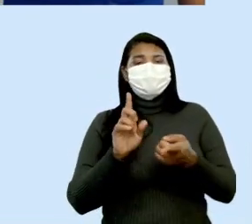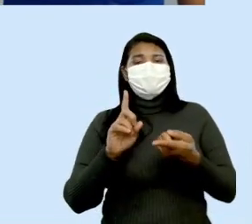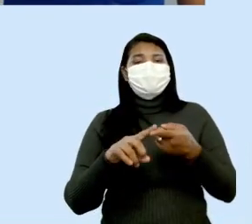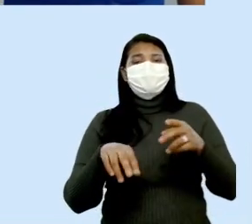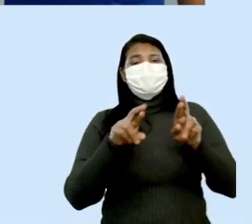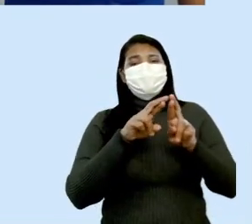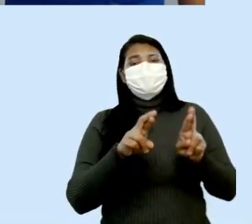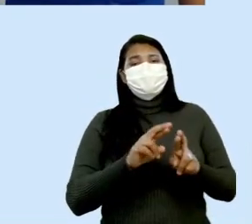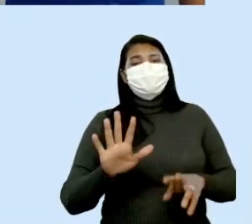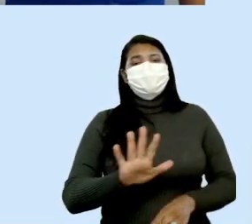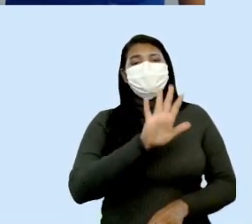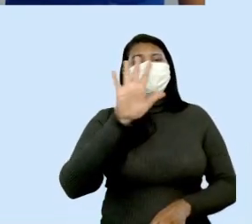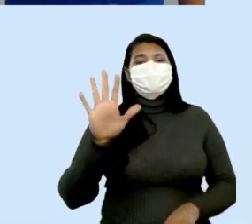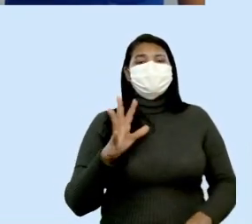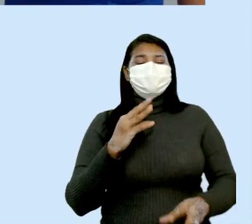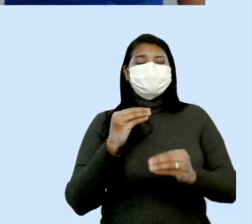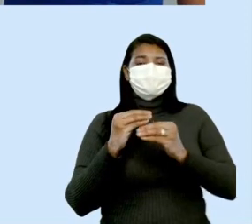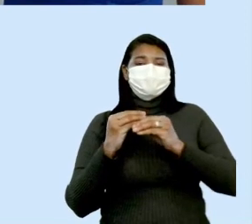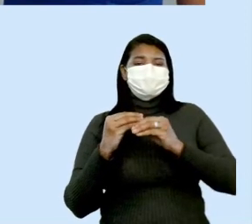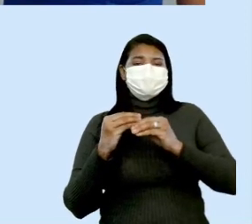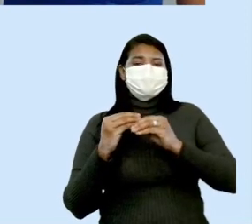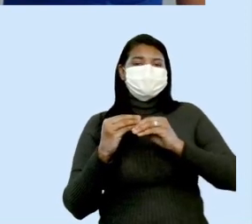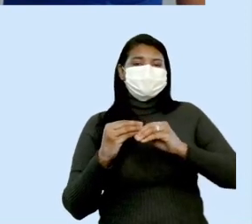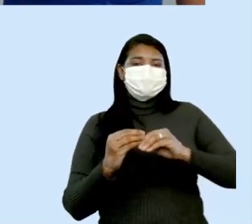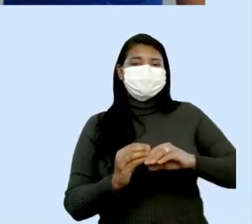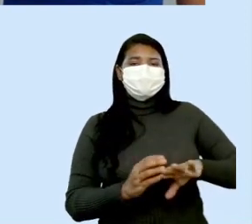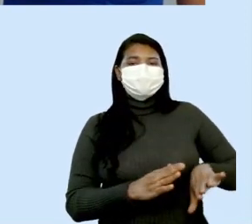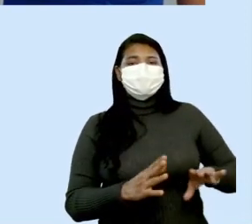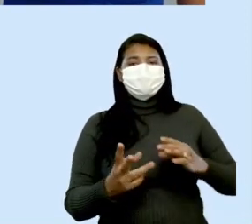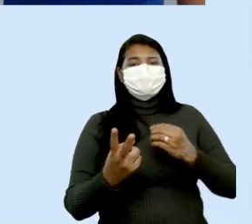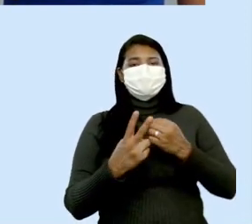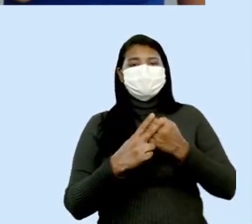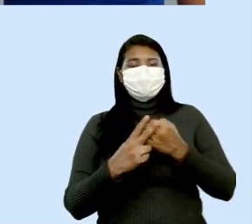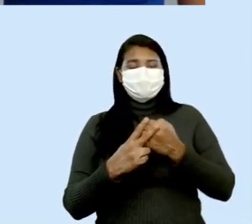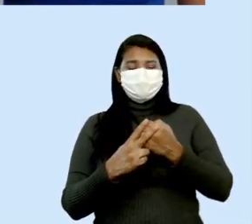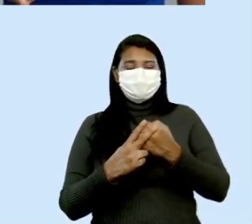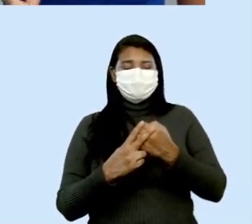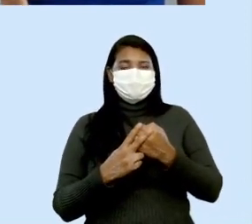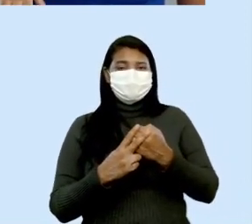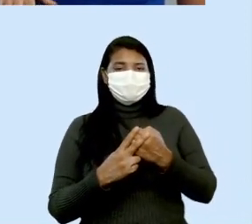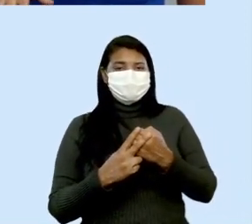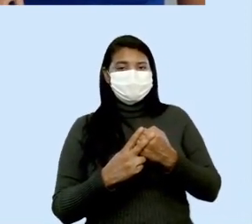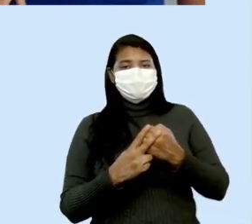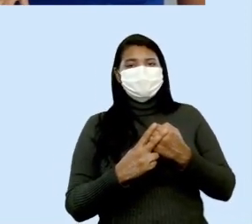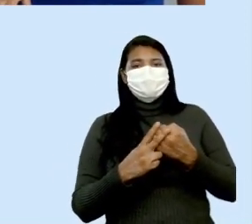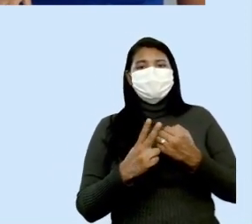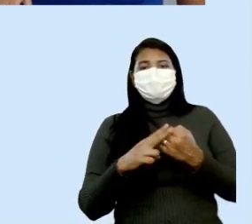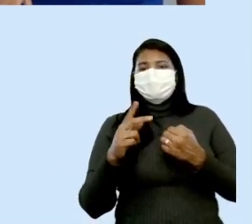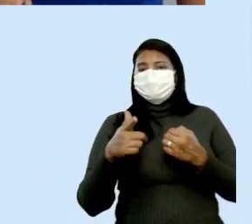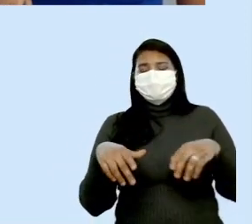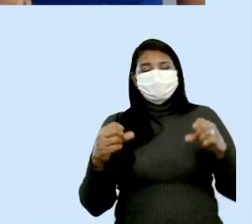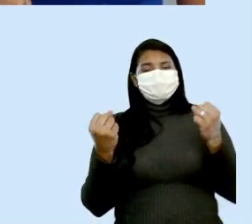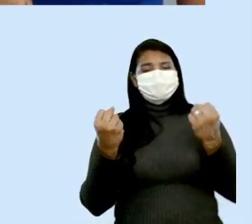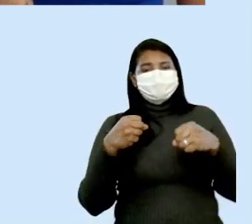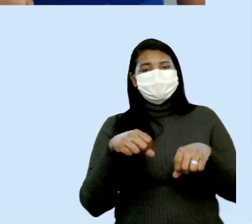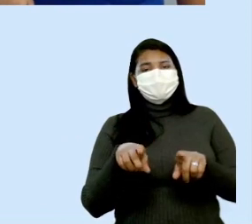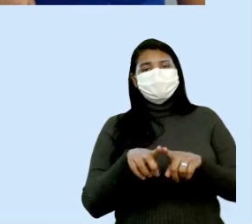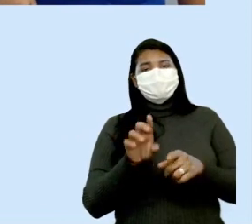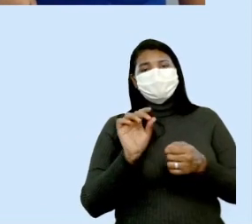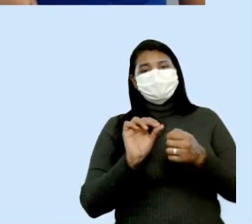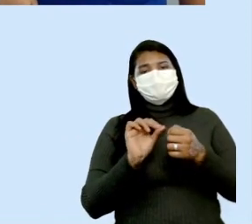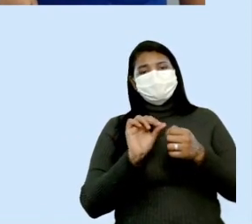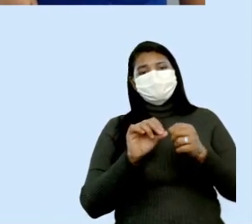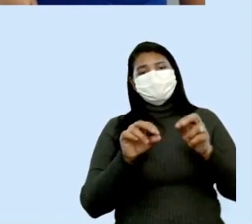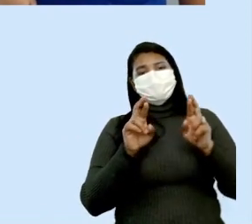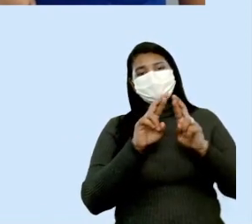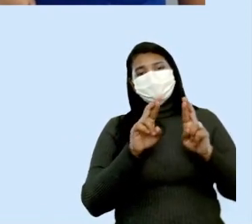regrinha geral, ela é descartada e o verbo, o main verb, o verbo principal, ele não vai precisar fazer o uso da